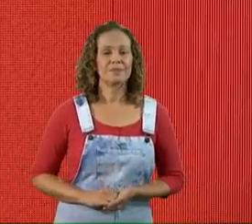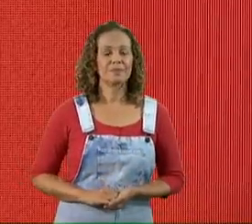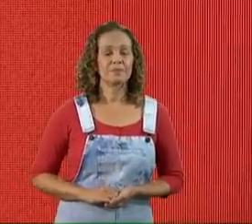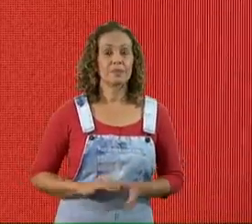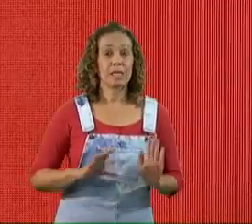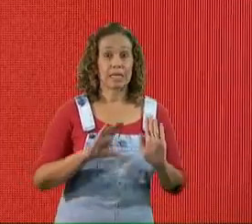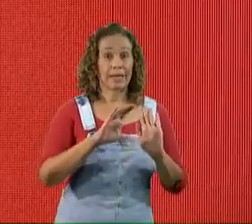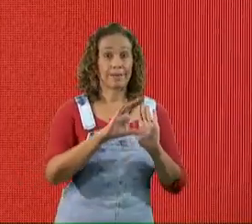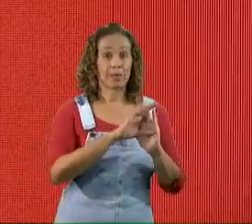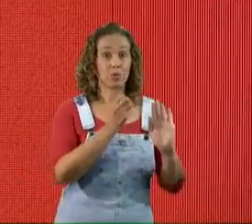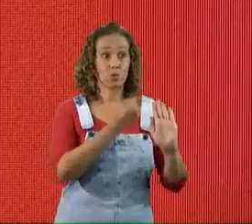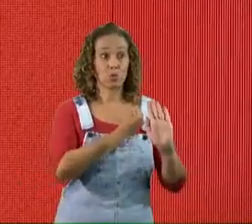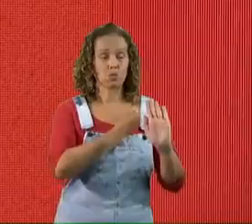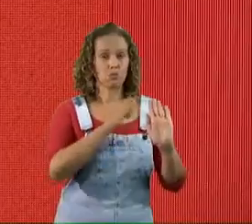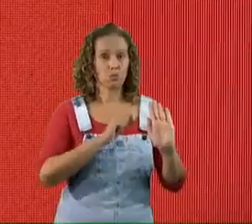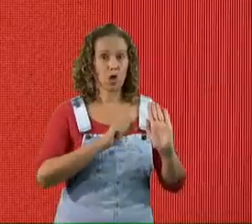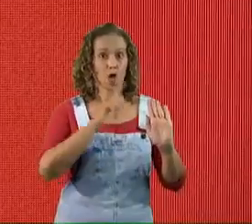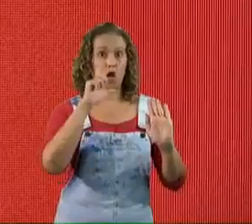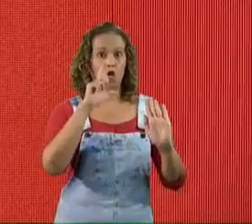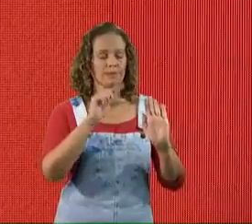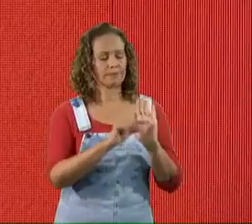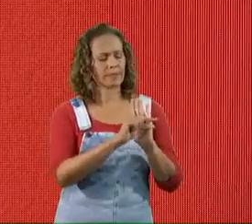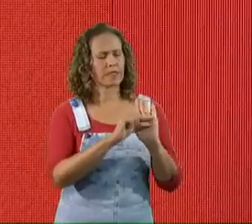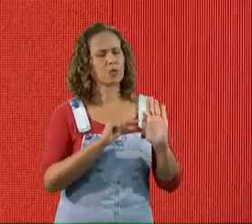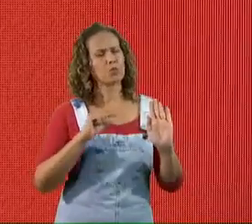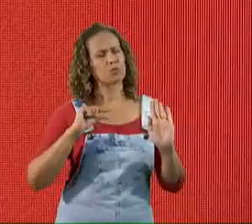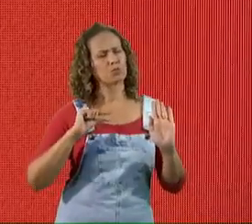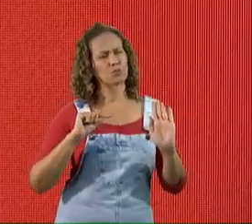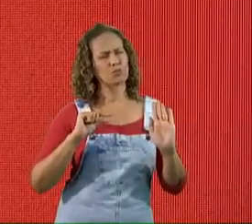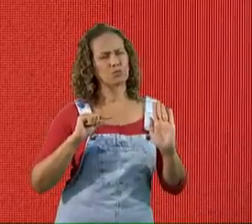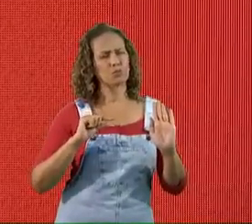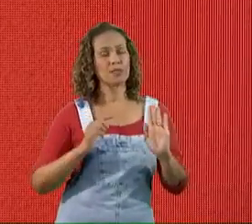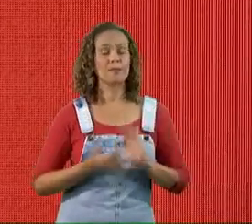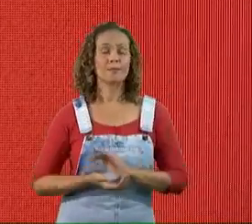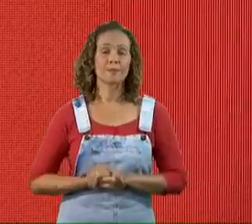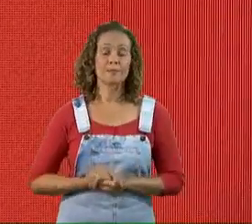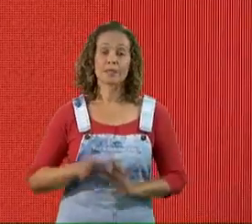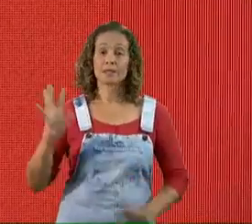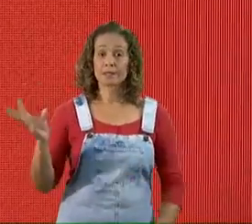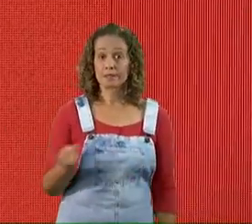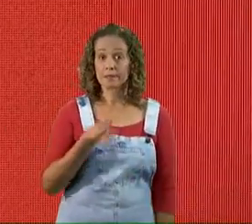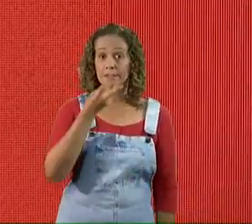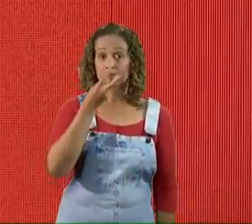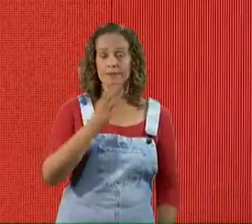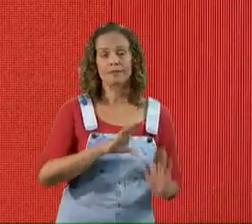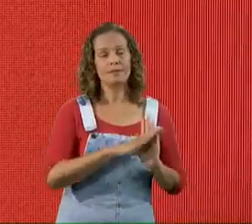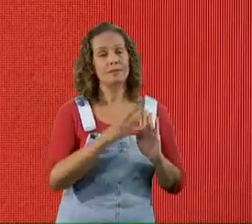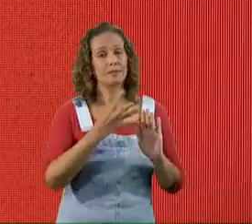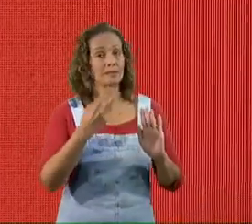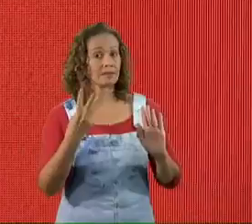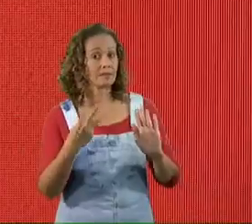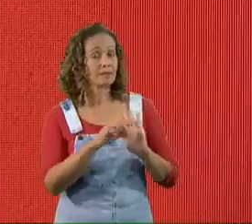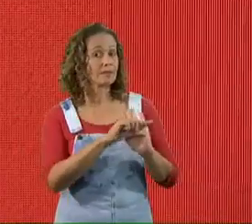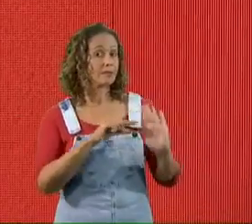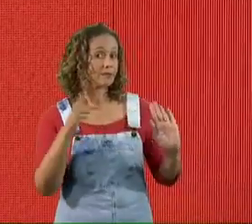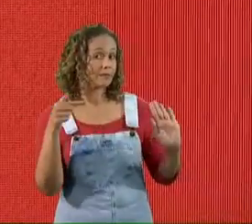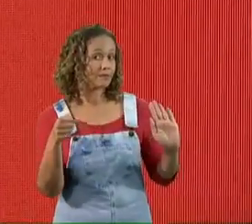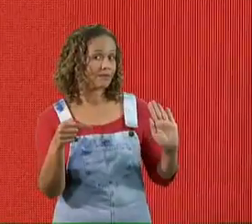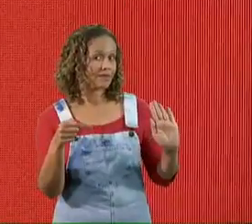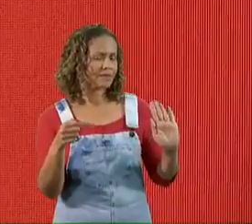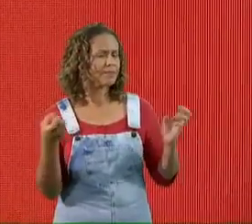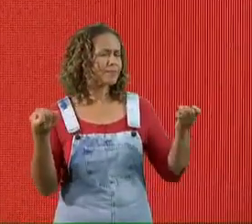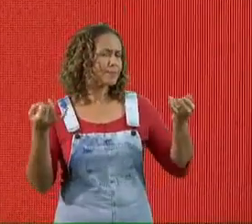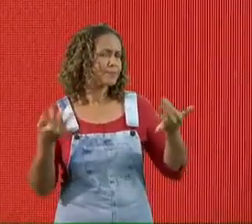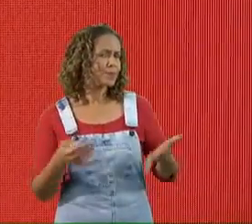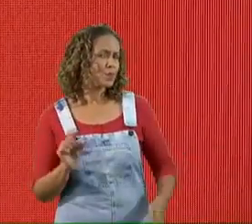número grandão, não é isso? E o versículo pequenininho. Isaías 43, versículo 7, que